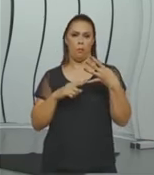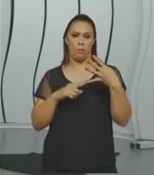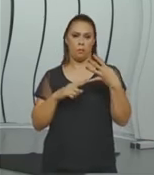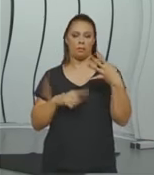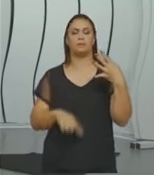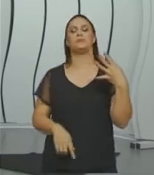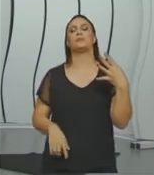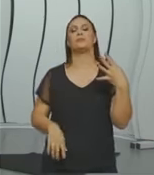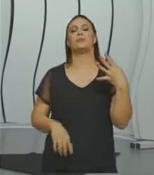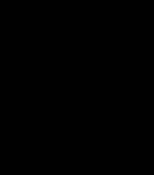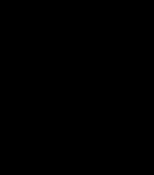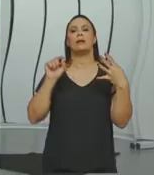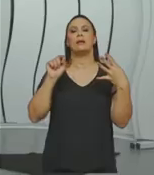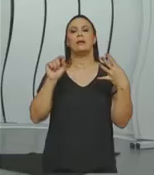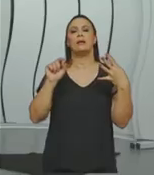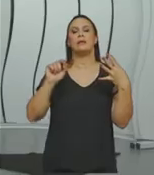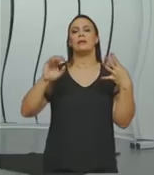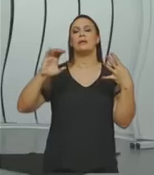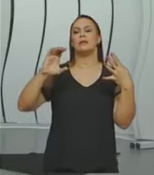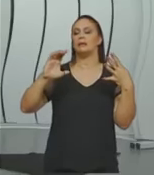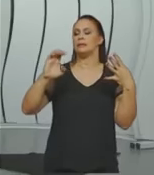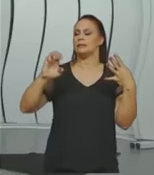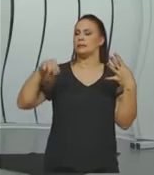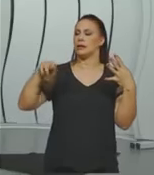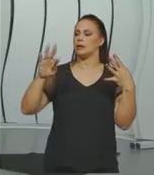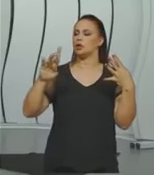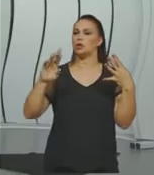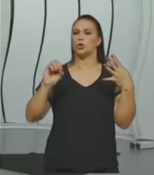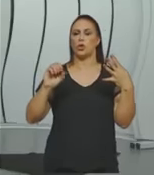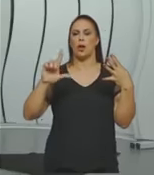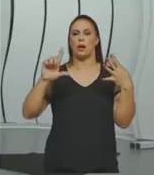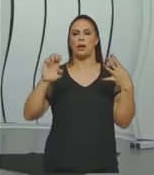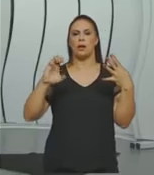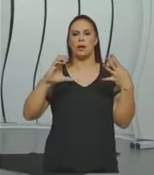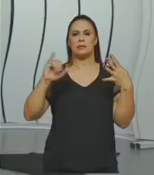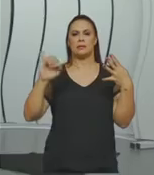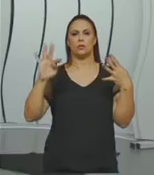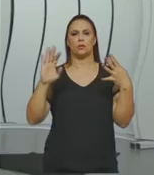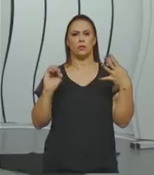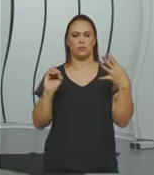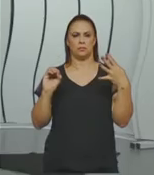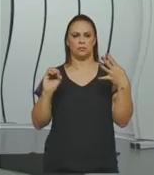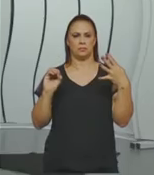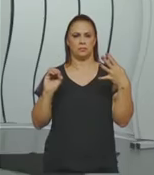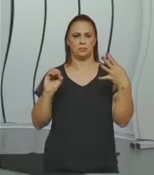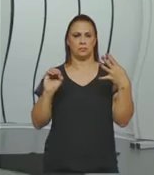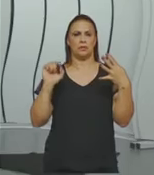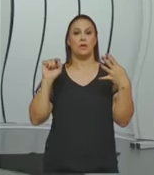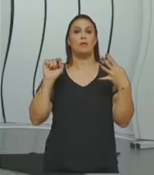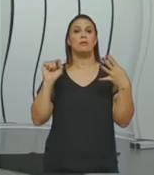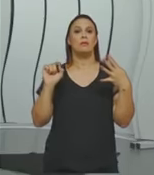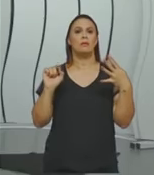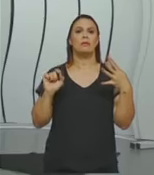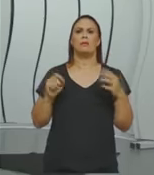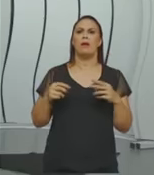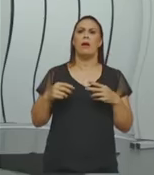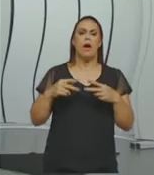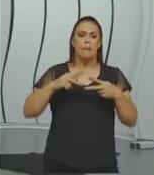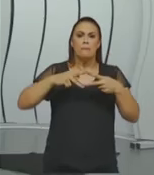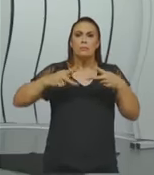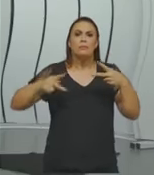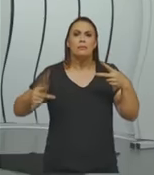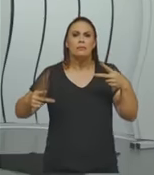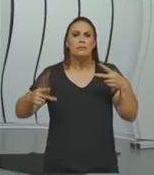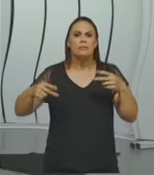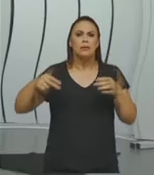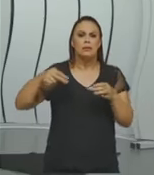o mais fácil, é o centrolécito. O vitelo ele vai estar distribuído, então, na região central, tá? No